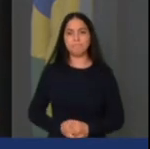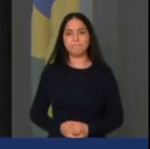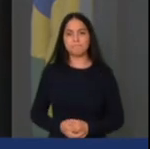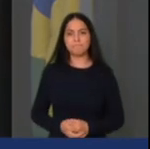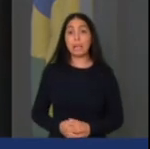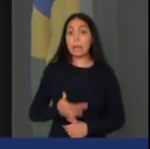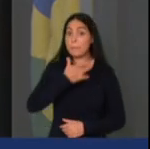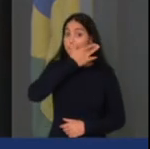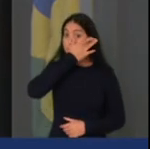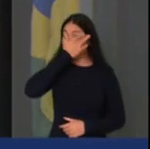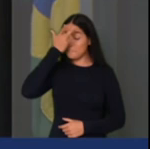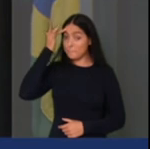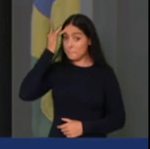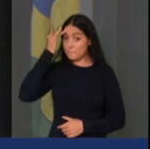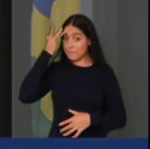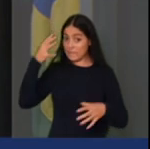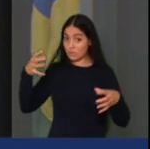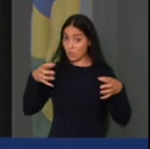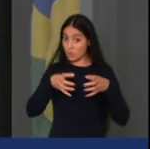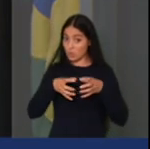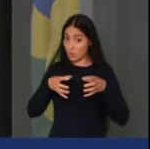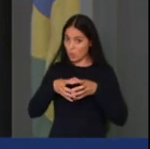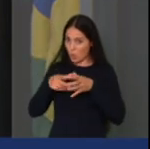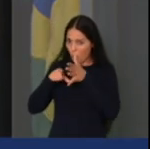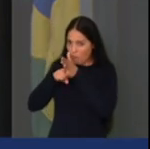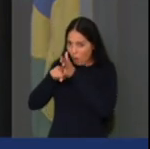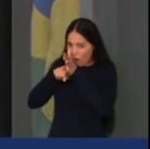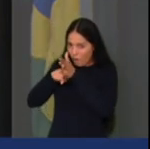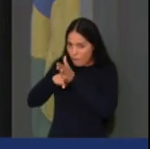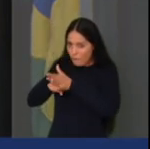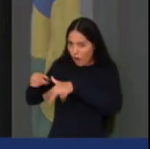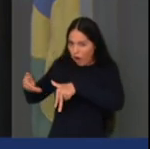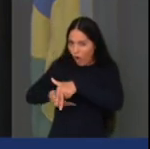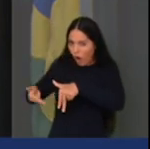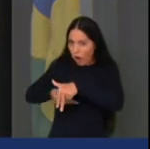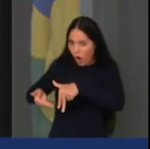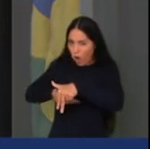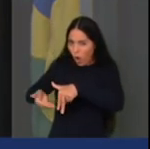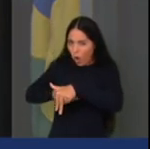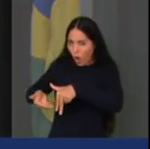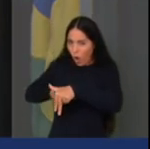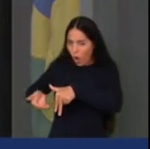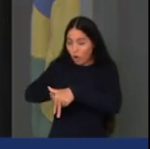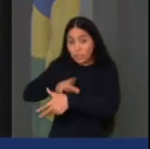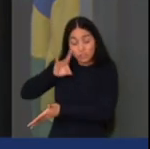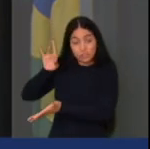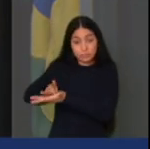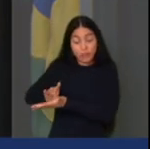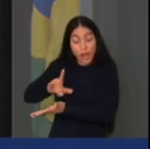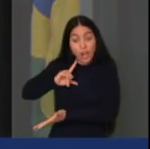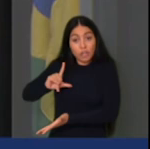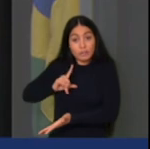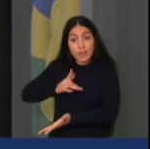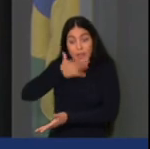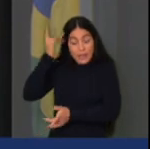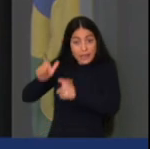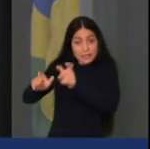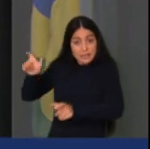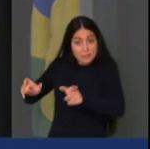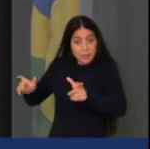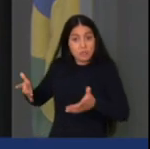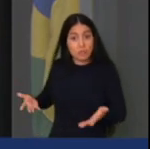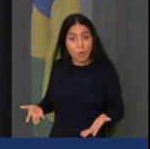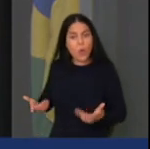investigadas de corrupção pessoas que de fato tem ações inquéritos